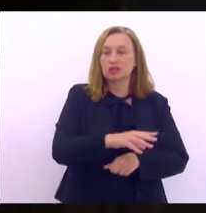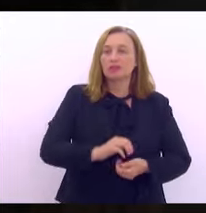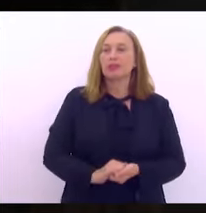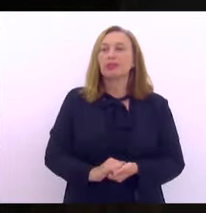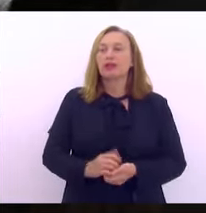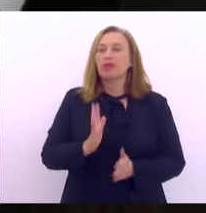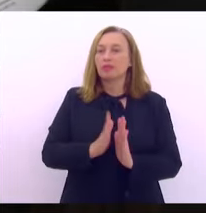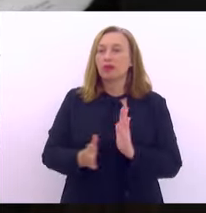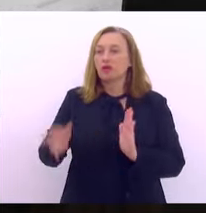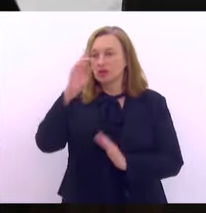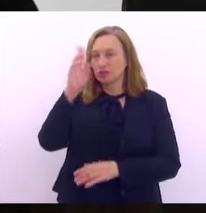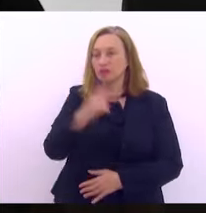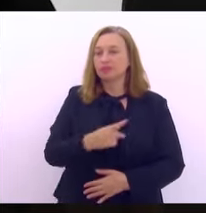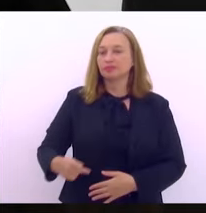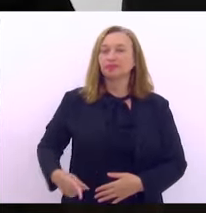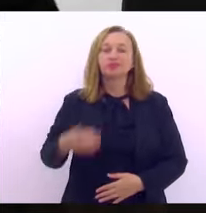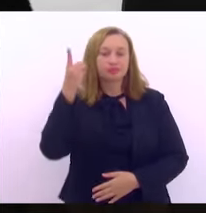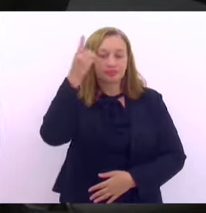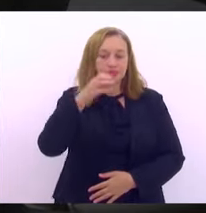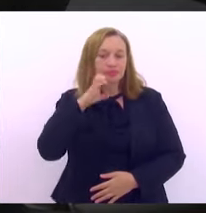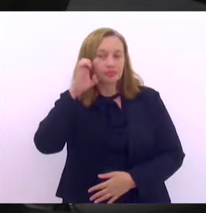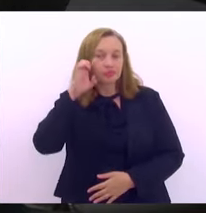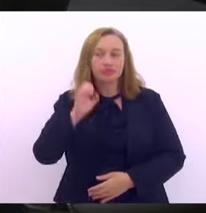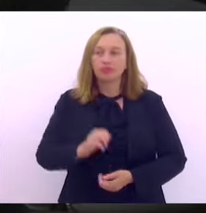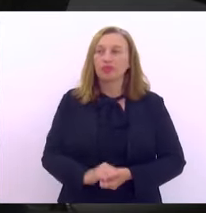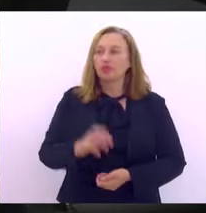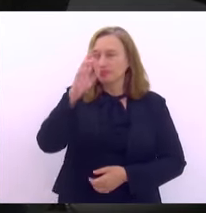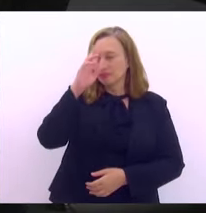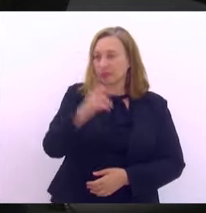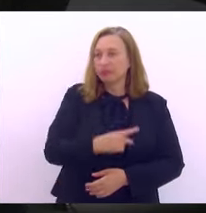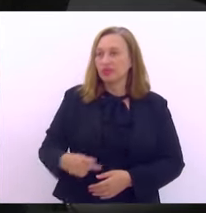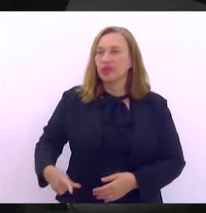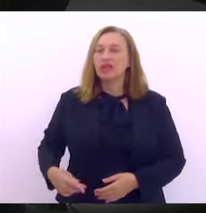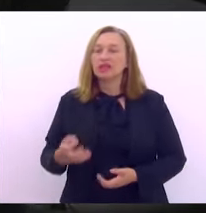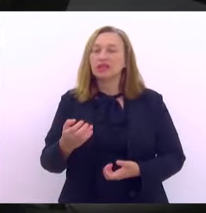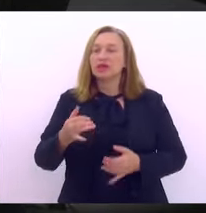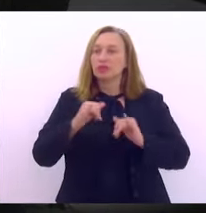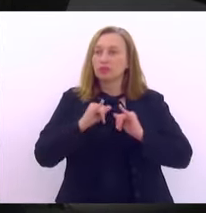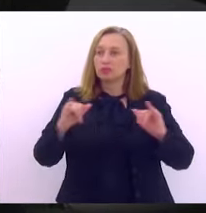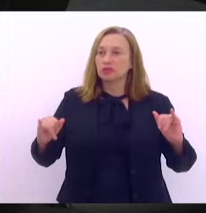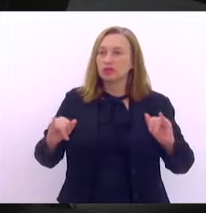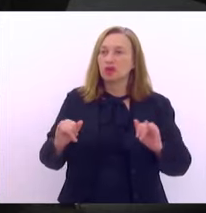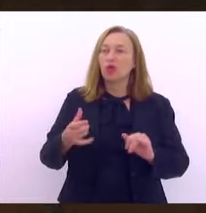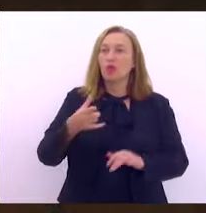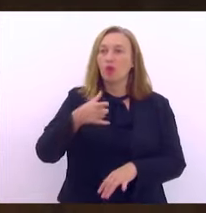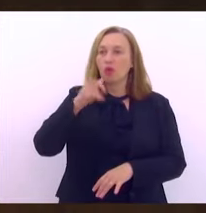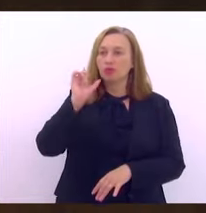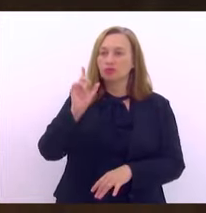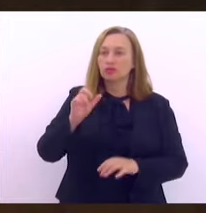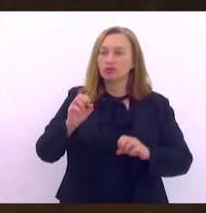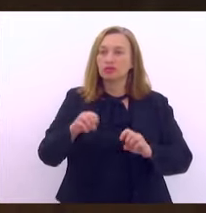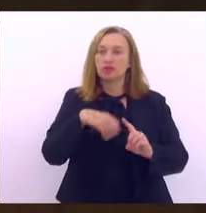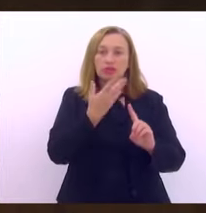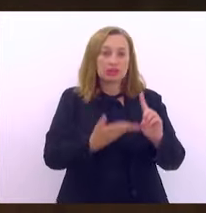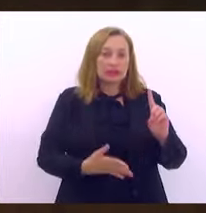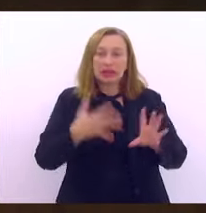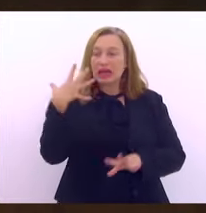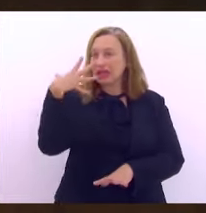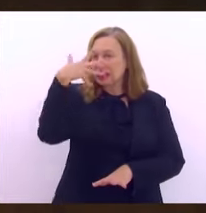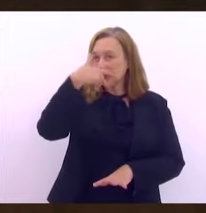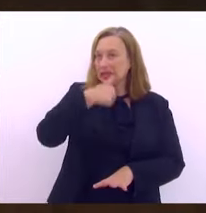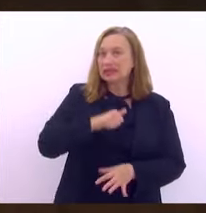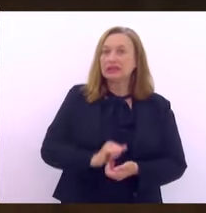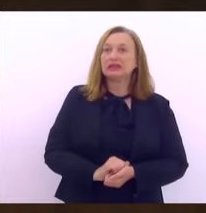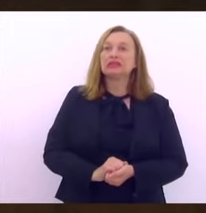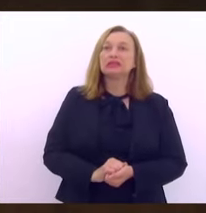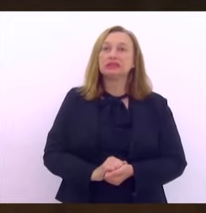Pela ordem, presidente. Deputada Élica. Presidente, queria comunicar que ontem eu realizei uma solenidade muito bonita aqui na